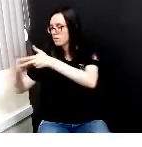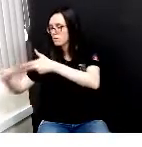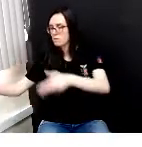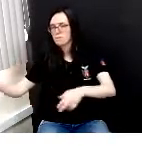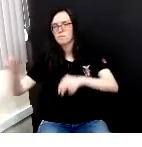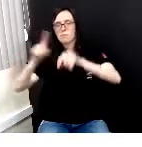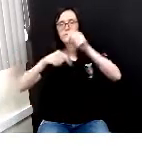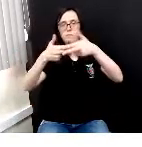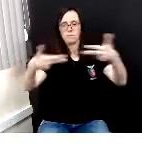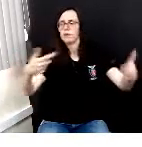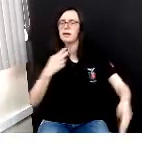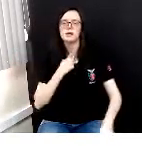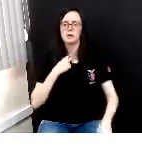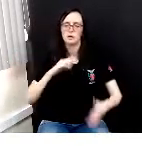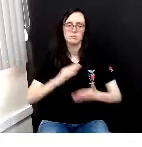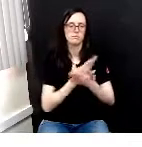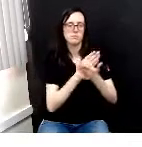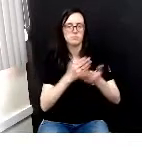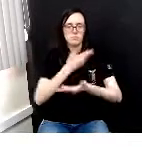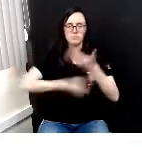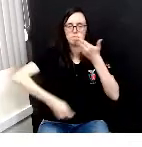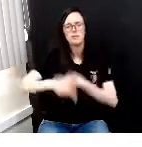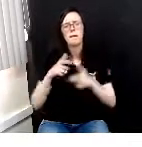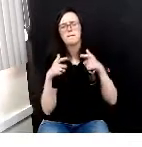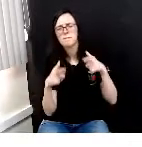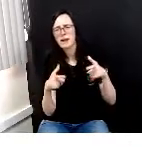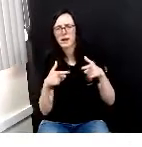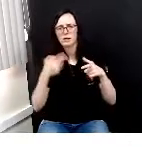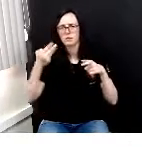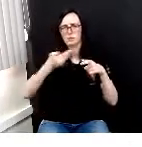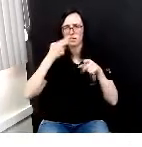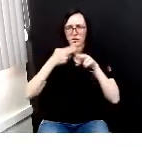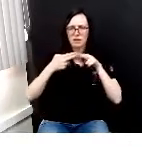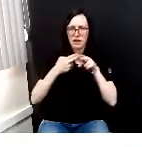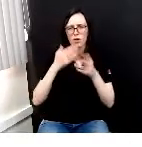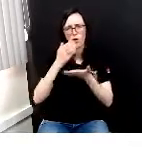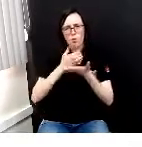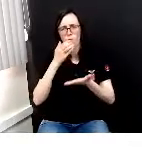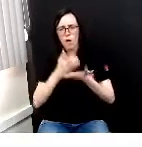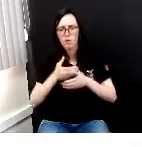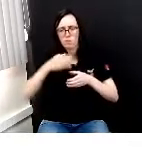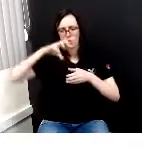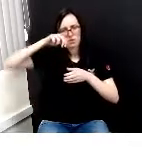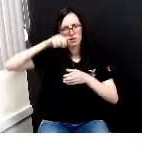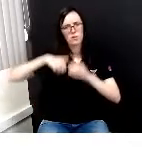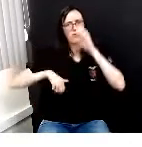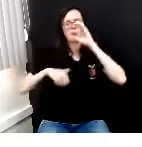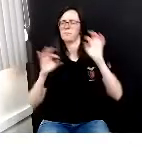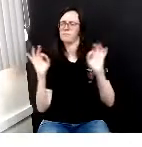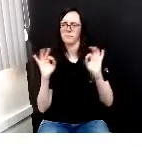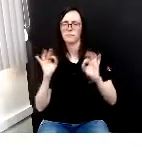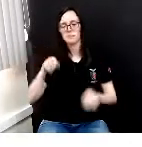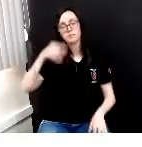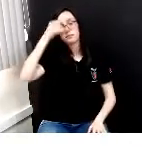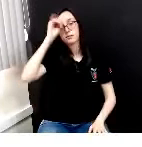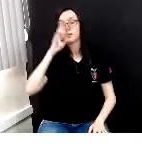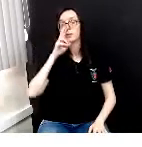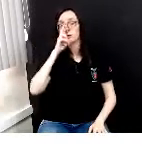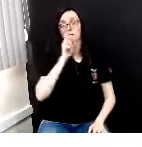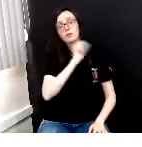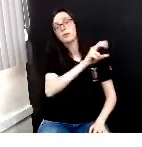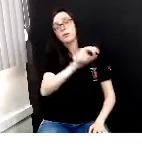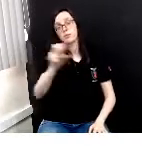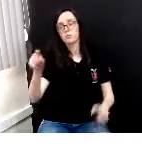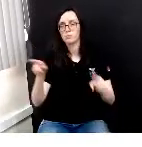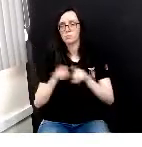pessoal. Não devemos compartilhar pratos, talheres, copos, garrafinhas, pelo risco de